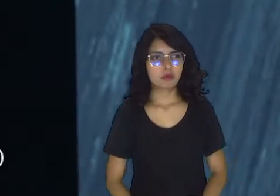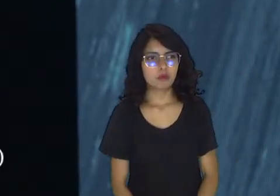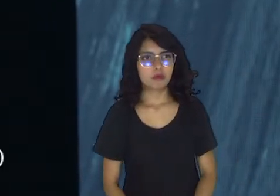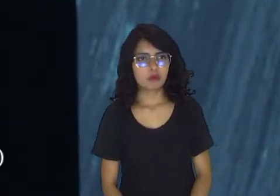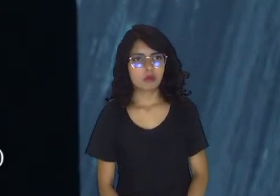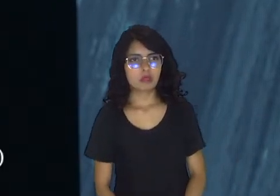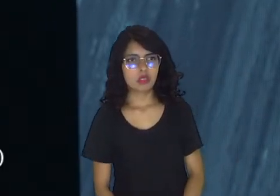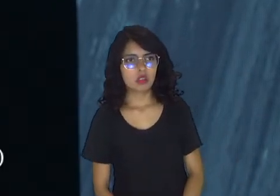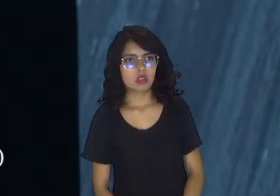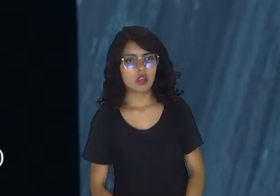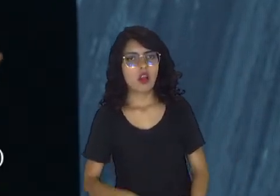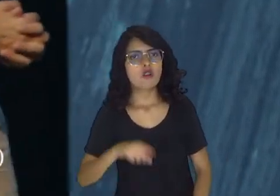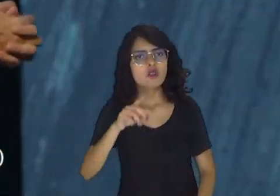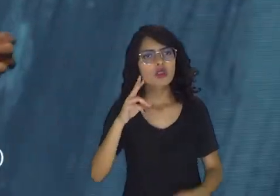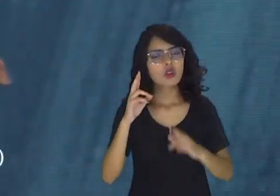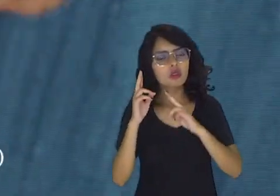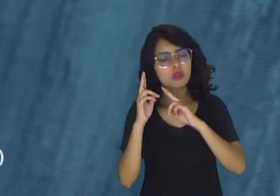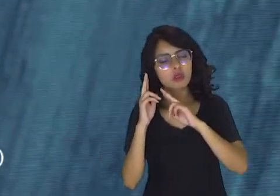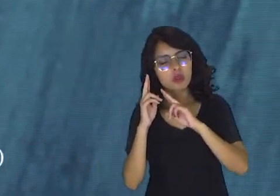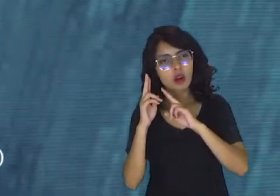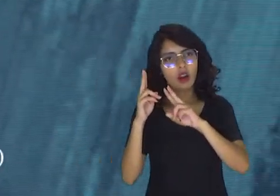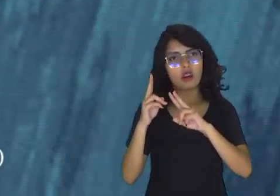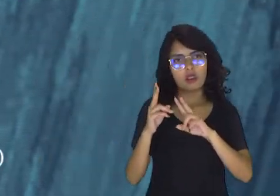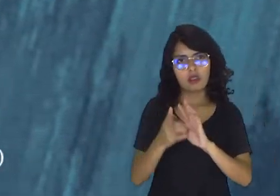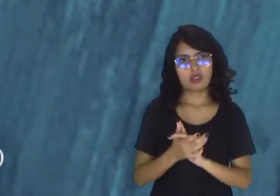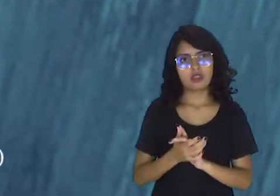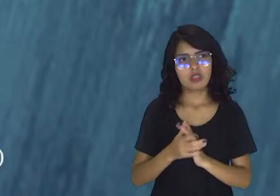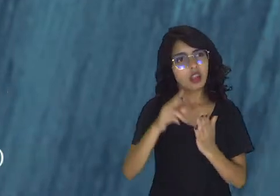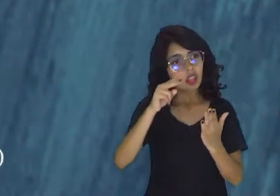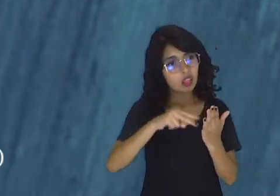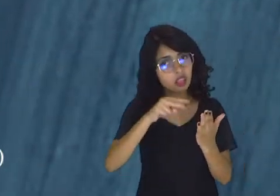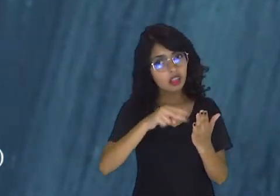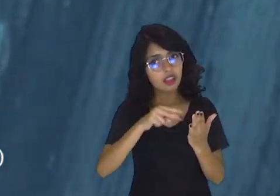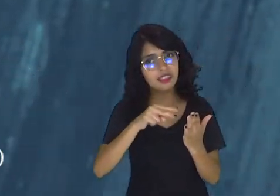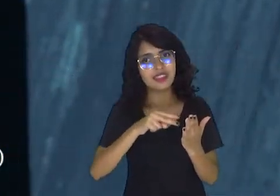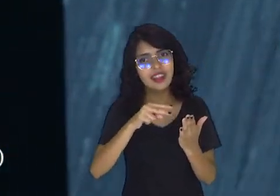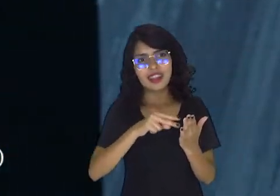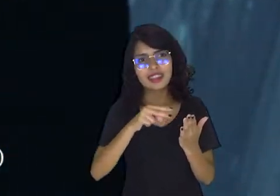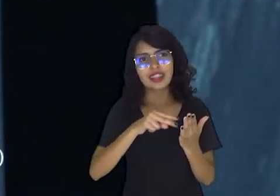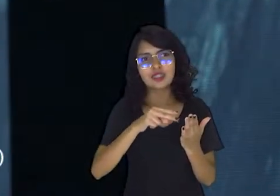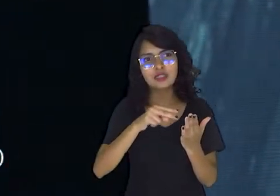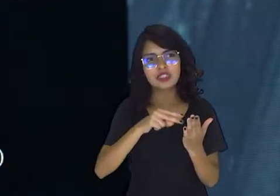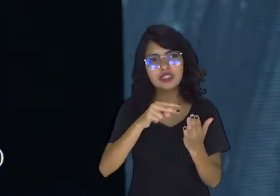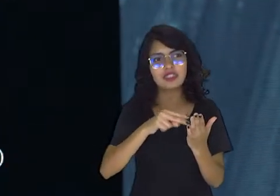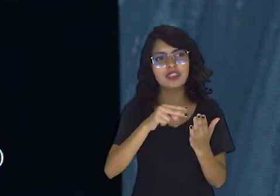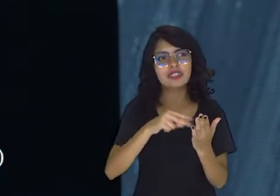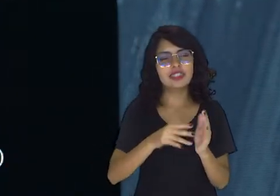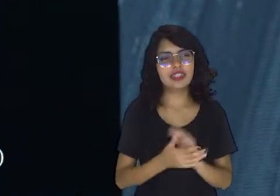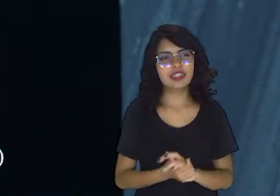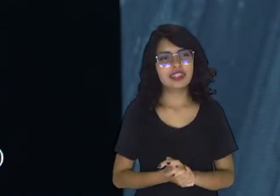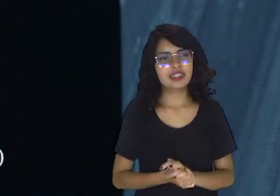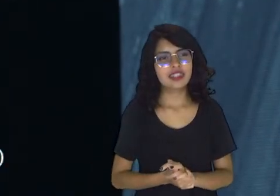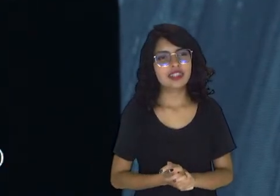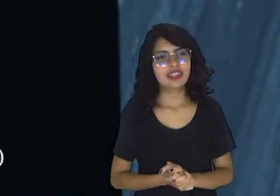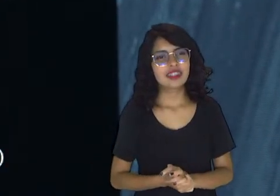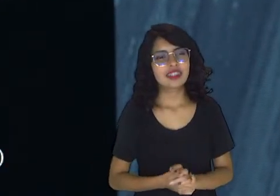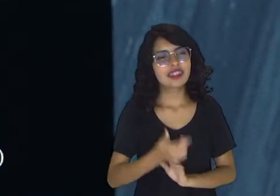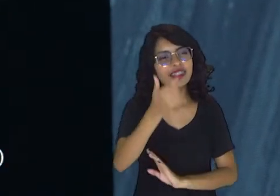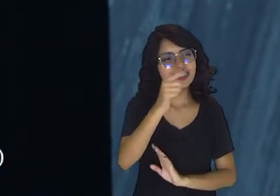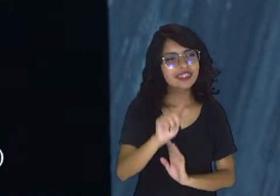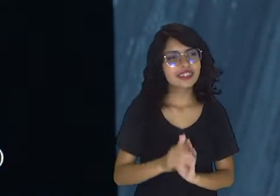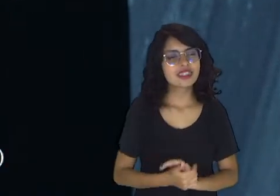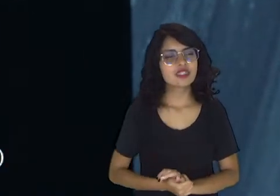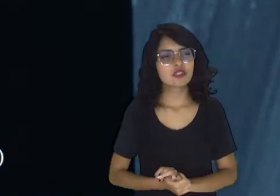Você que está dormindo, acorde para ler o versículo. Abre os teus olhos. Não perca essa oportunidade